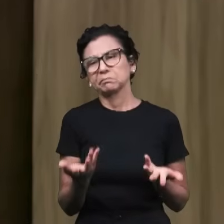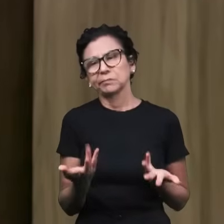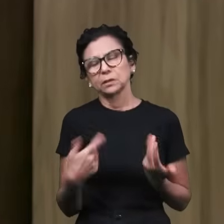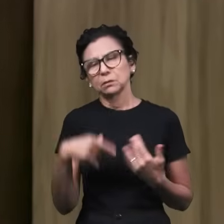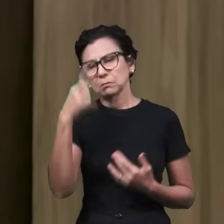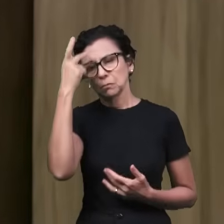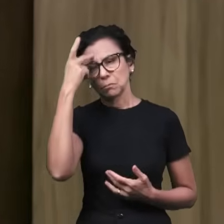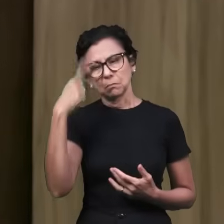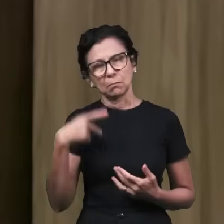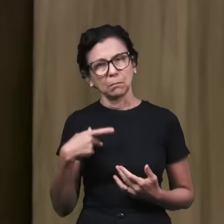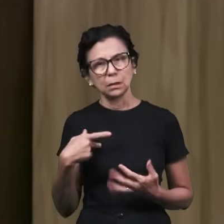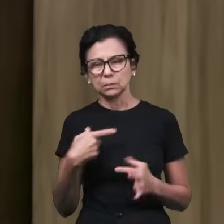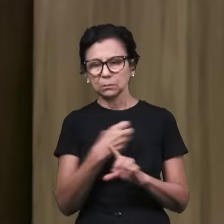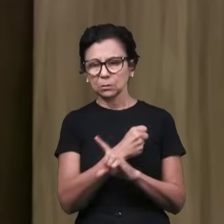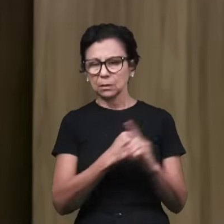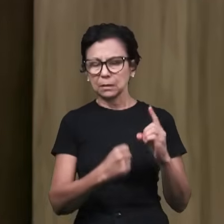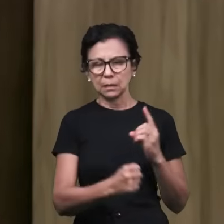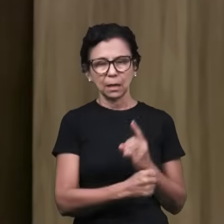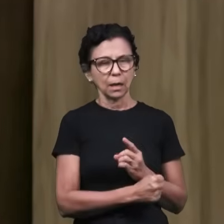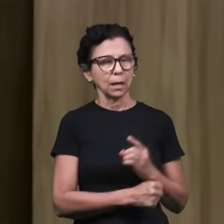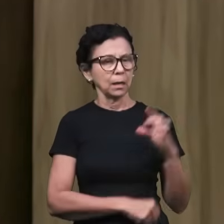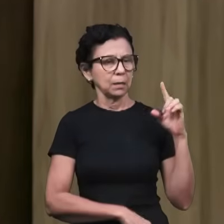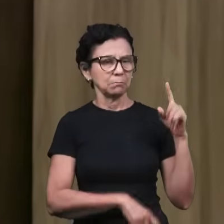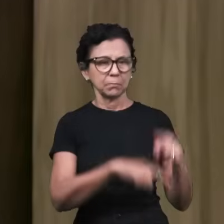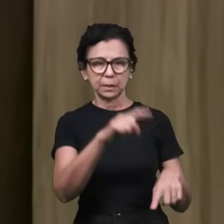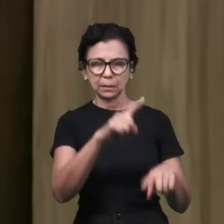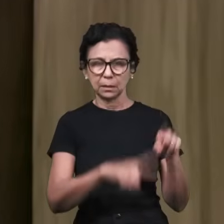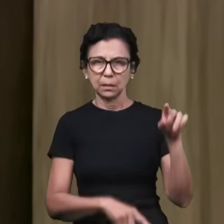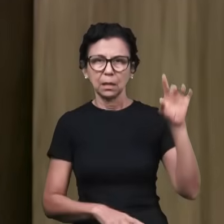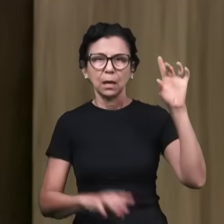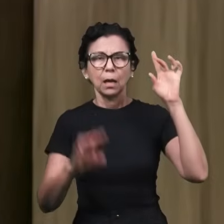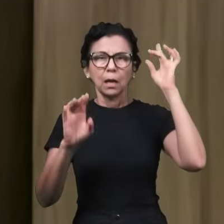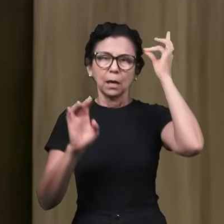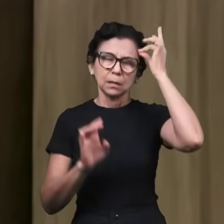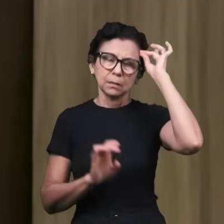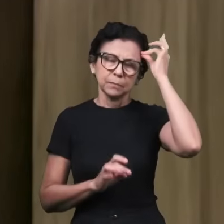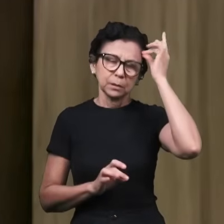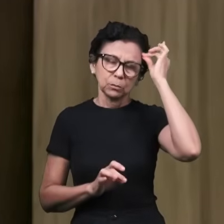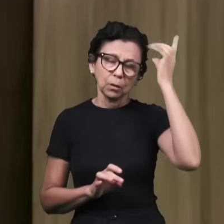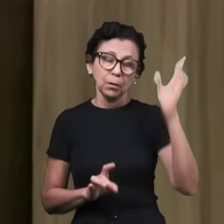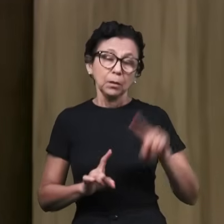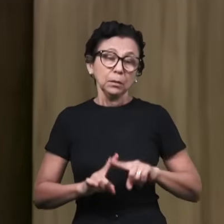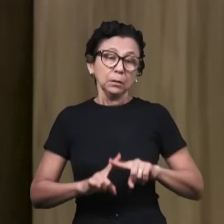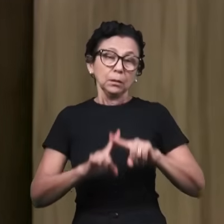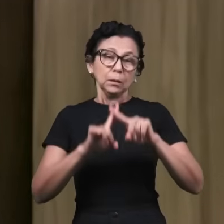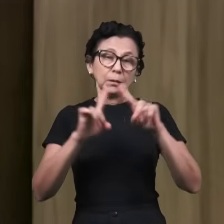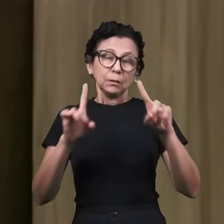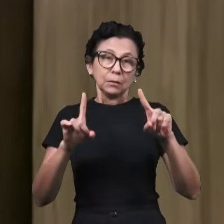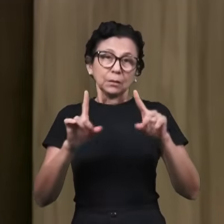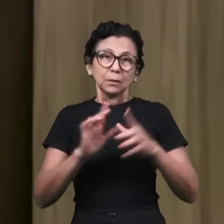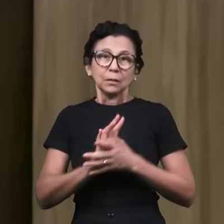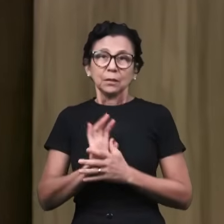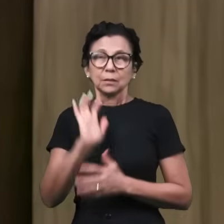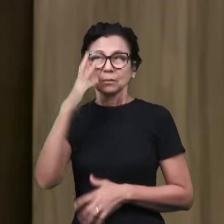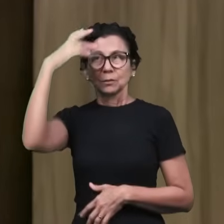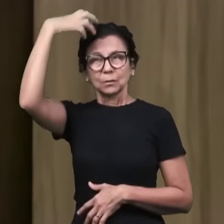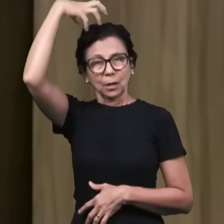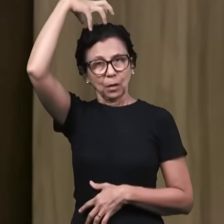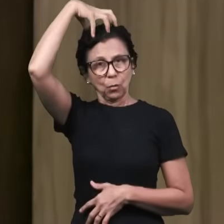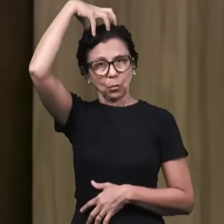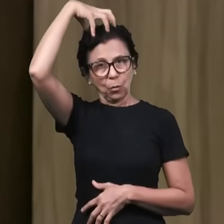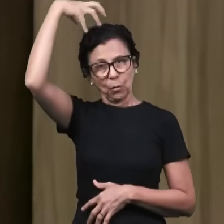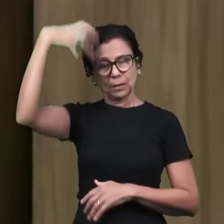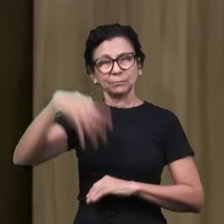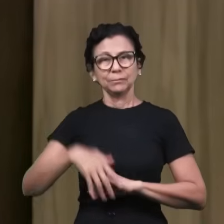humanos, sociais, materiais, espirituais, mas a coroa está sobre a cabeça do Senhor.